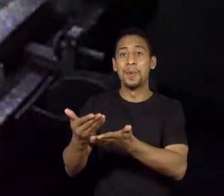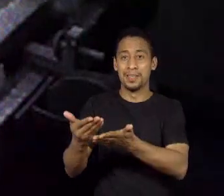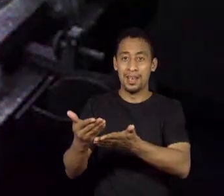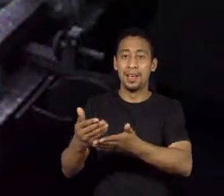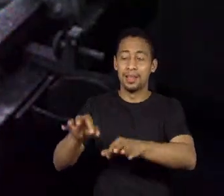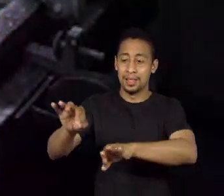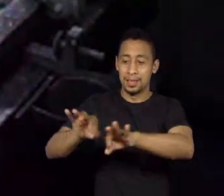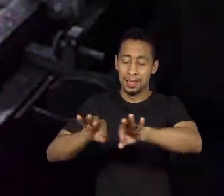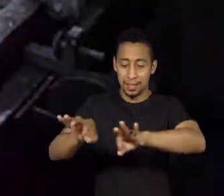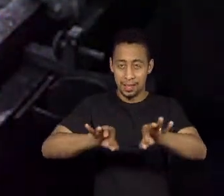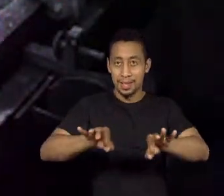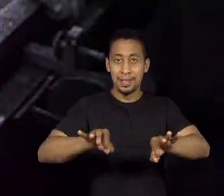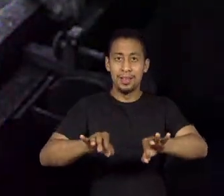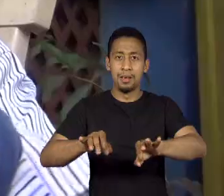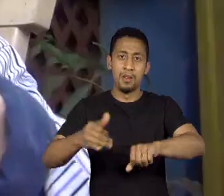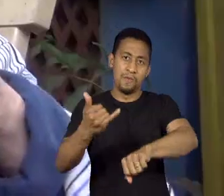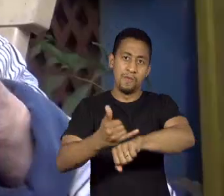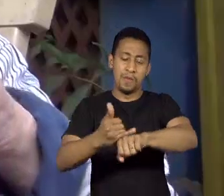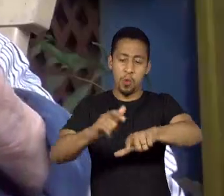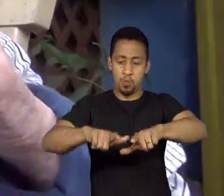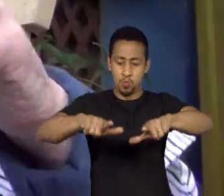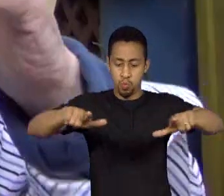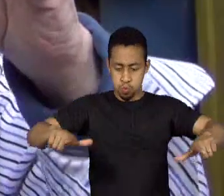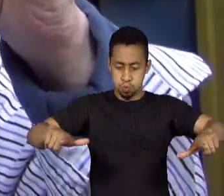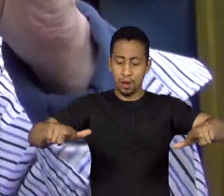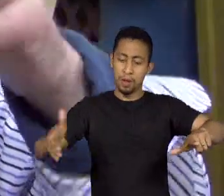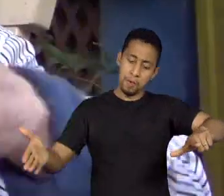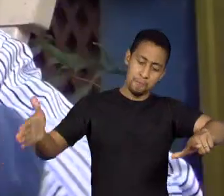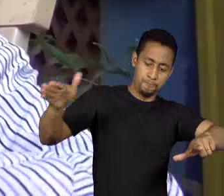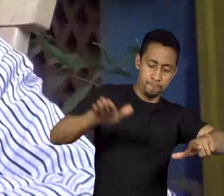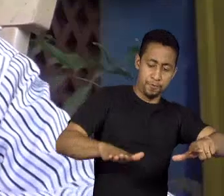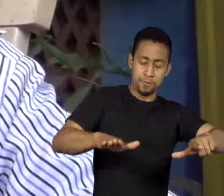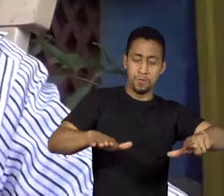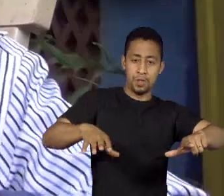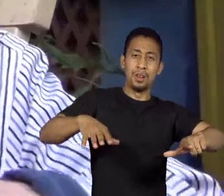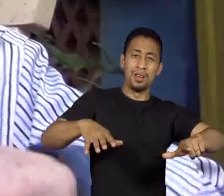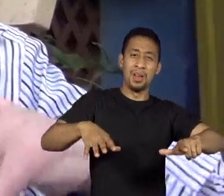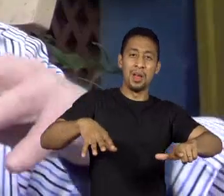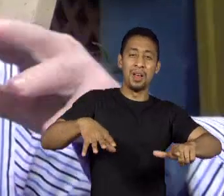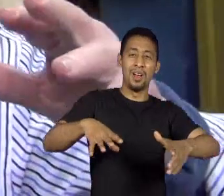E daí se faziam as cópias e se fazia um negócio, umas